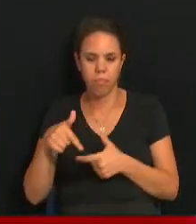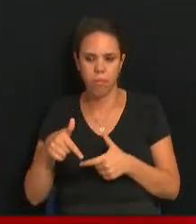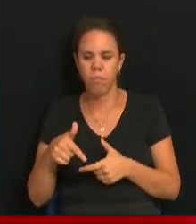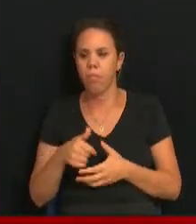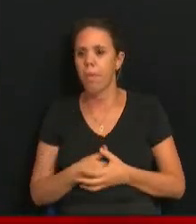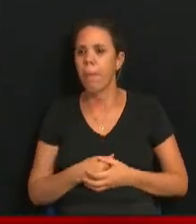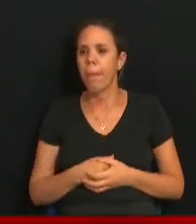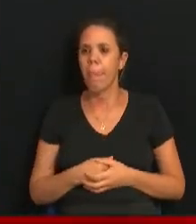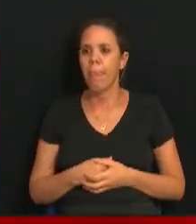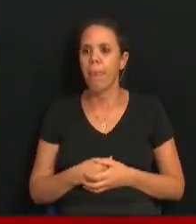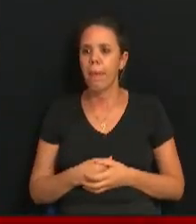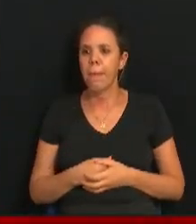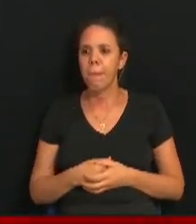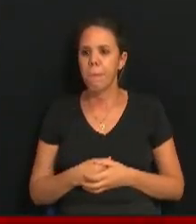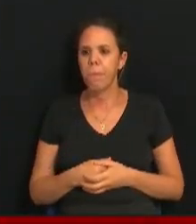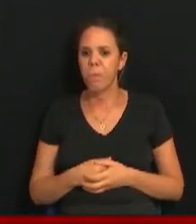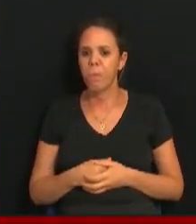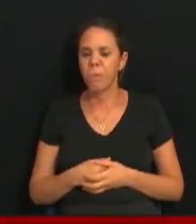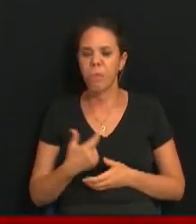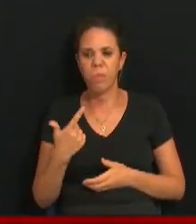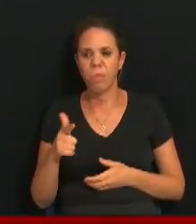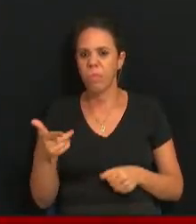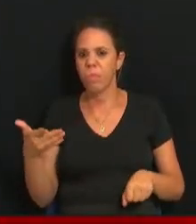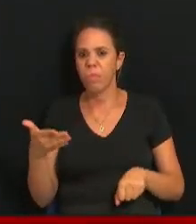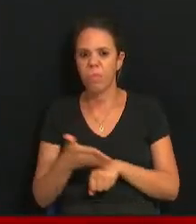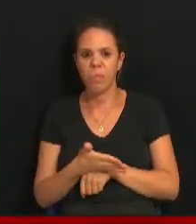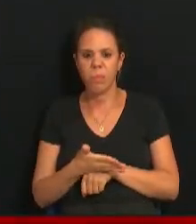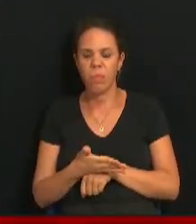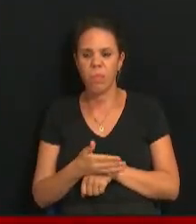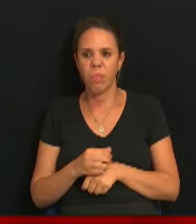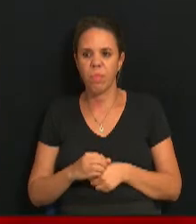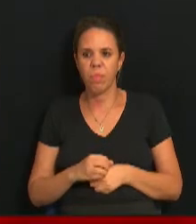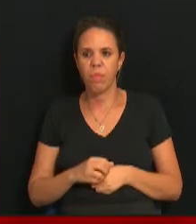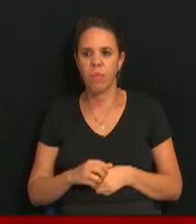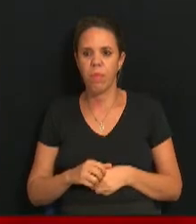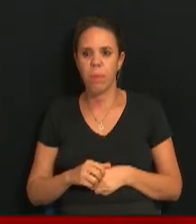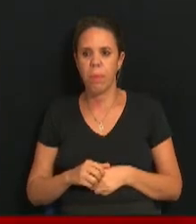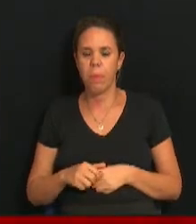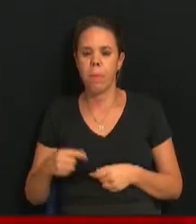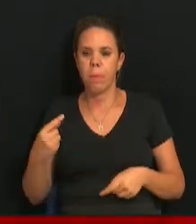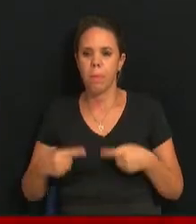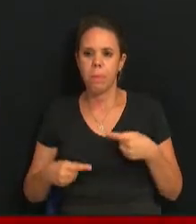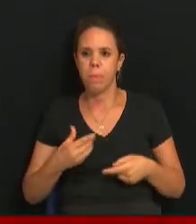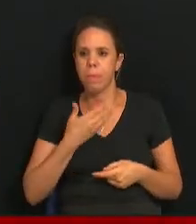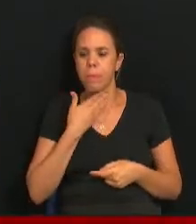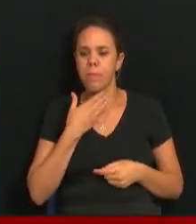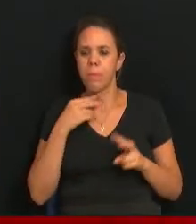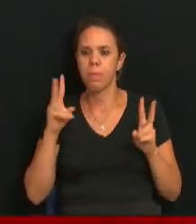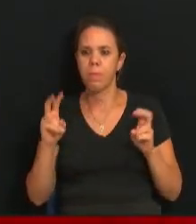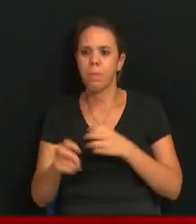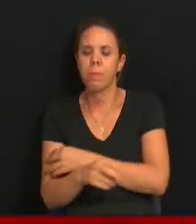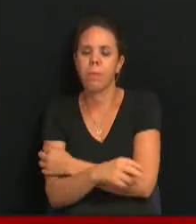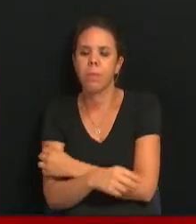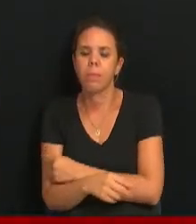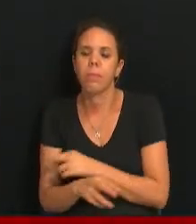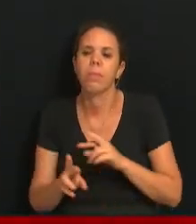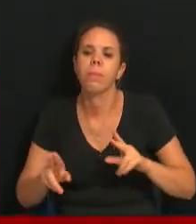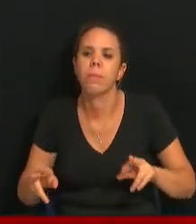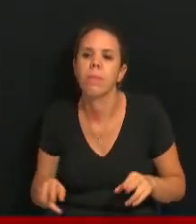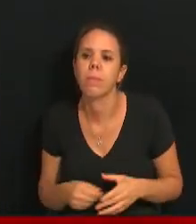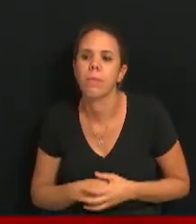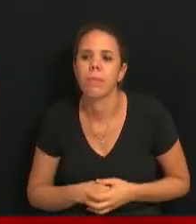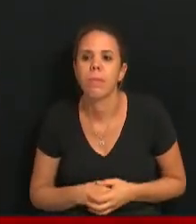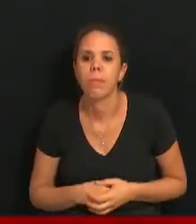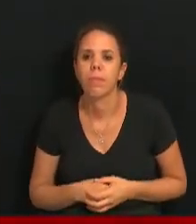nós não temos acesso a poder, pelo menos, debater essas divergências e falhas. Tá